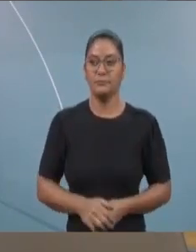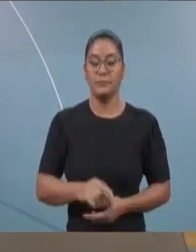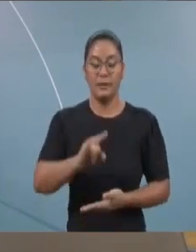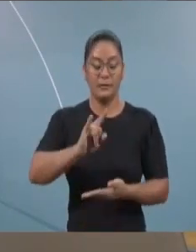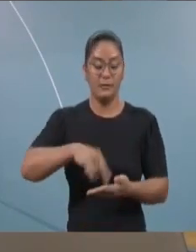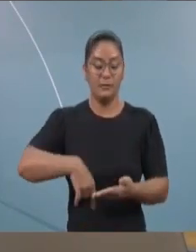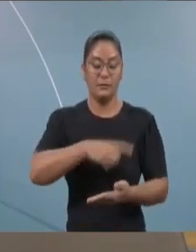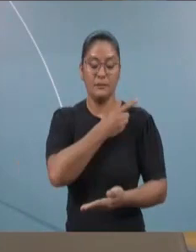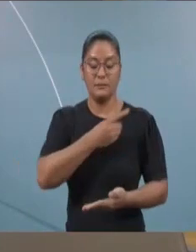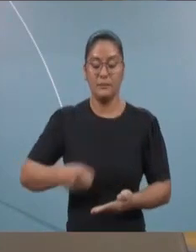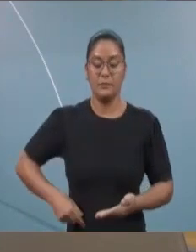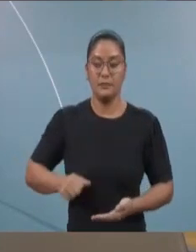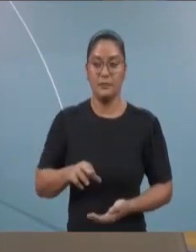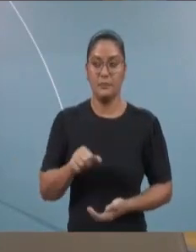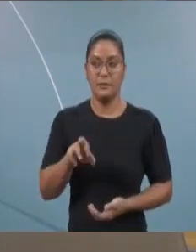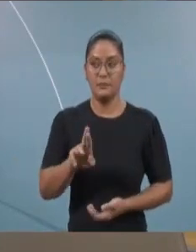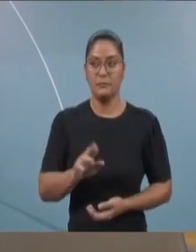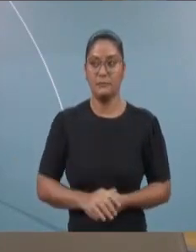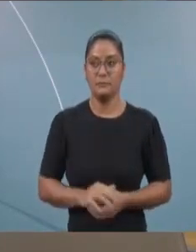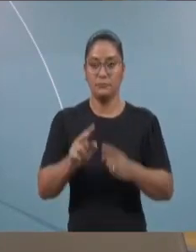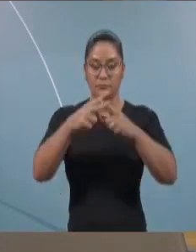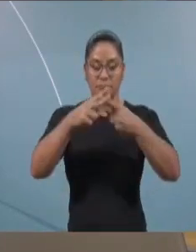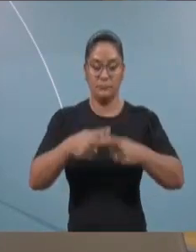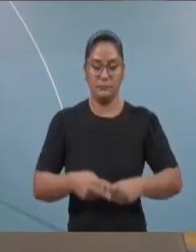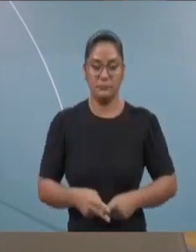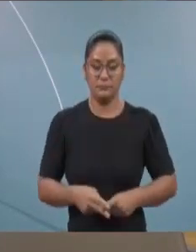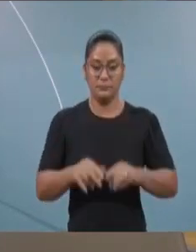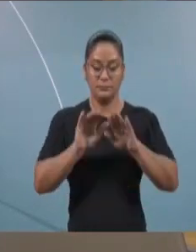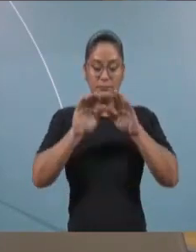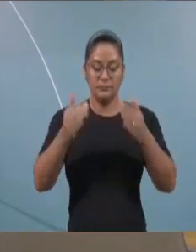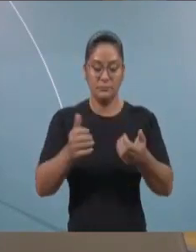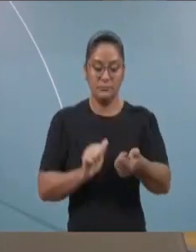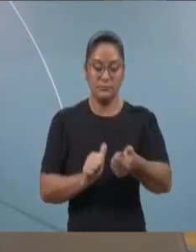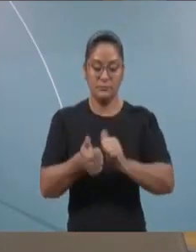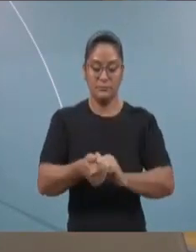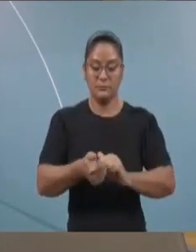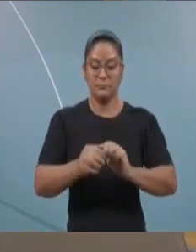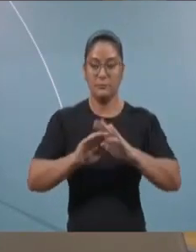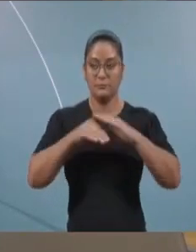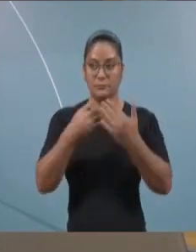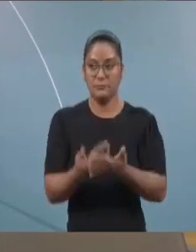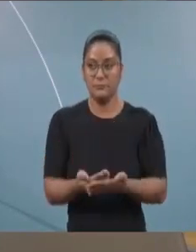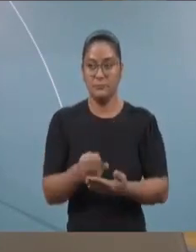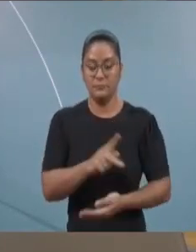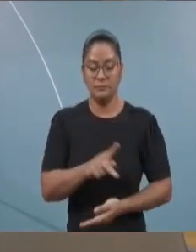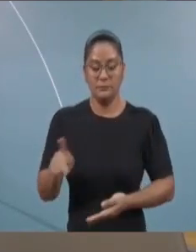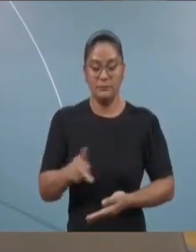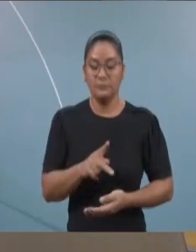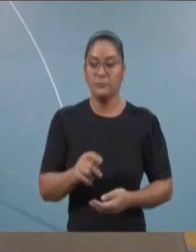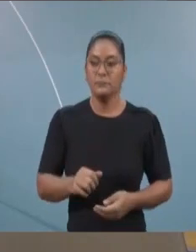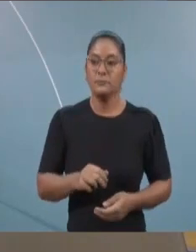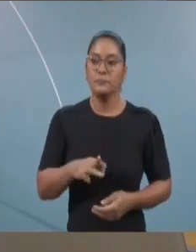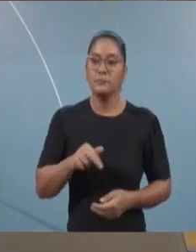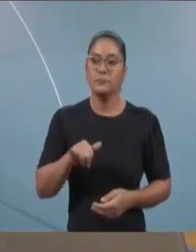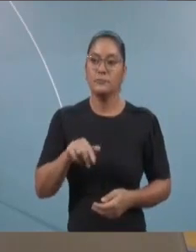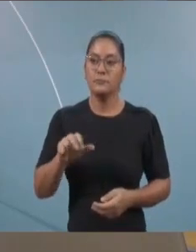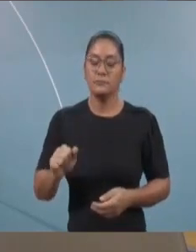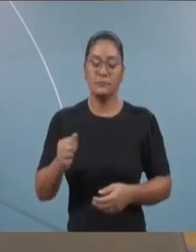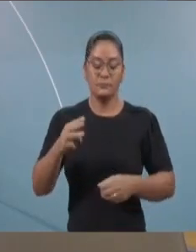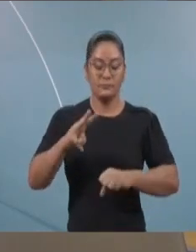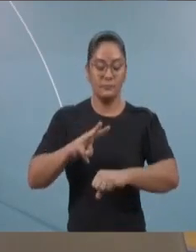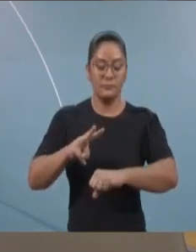Cléber Rodrigues solicitando a reforma do Ginásio polisportivo da Escola Estadual Professora Maria Estela pieiro Costa município de